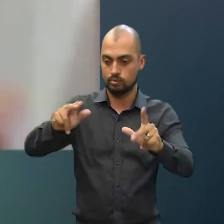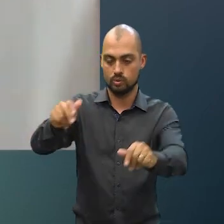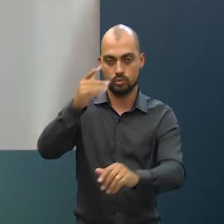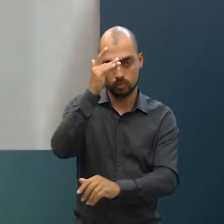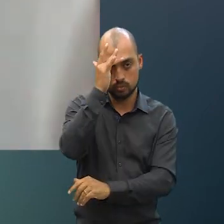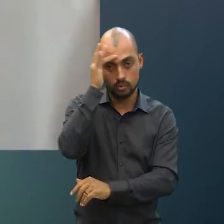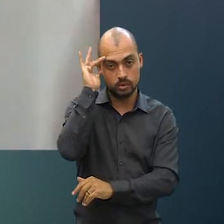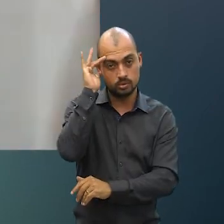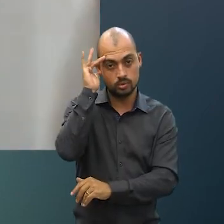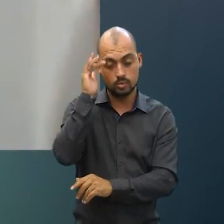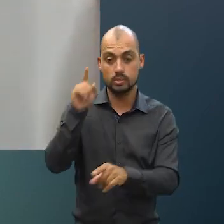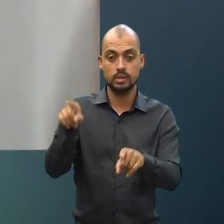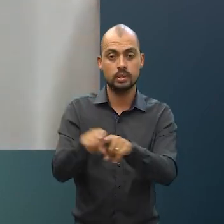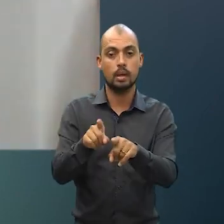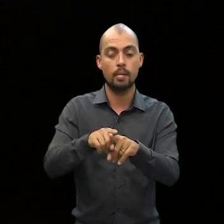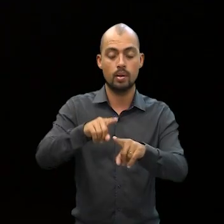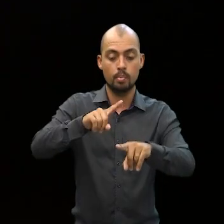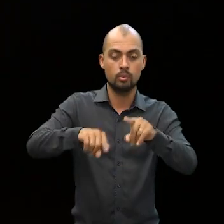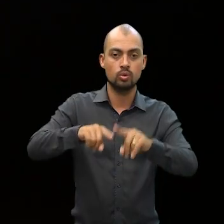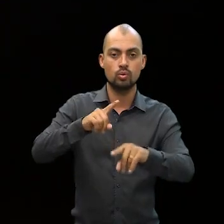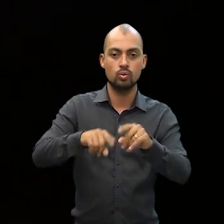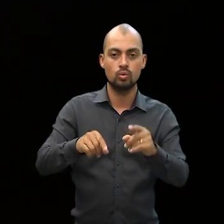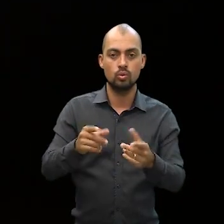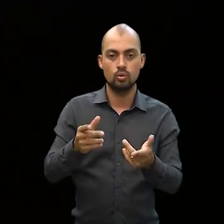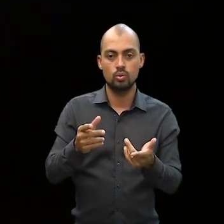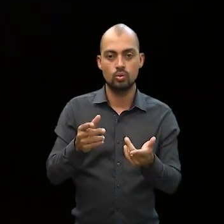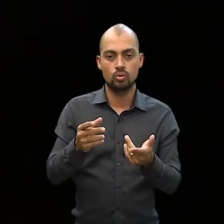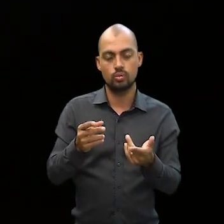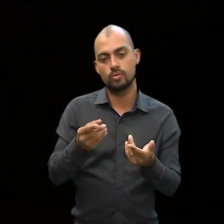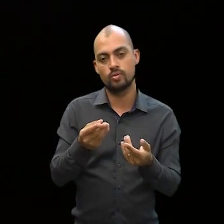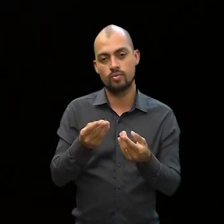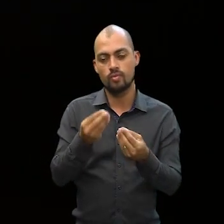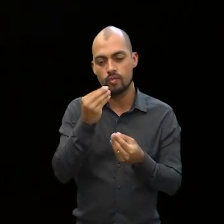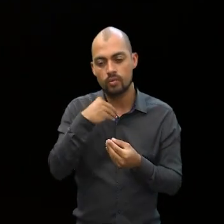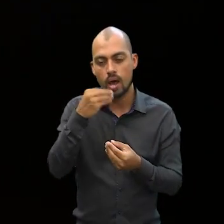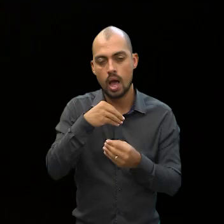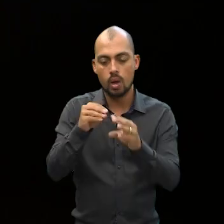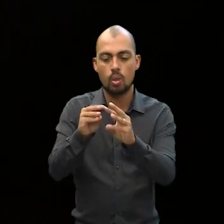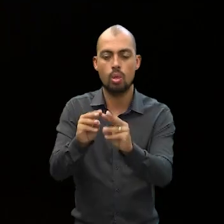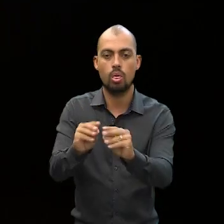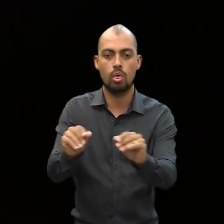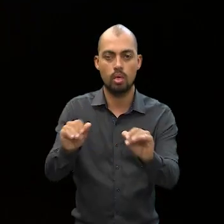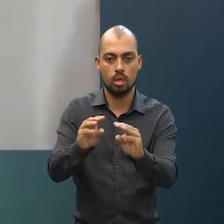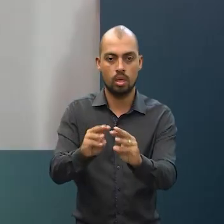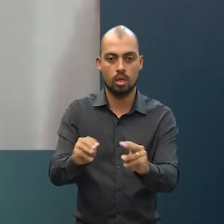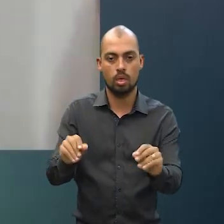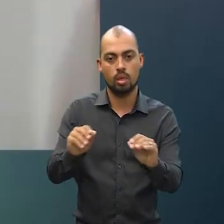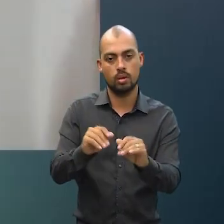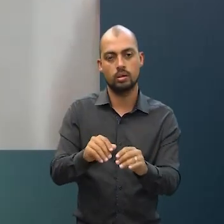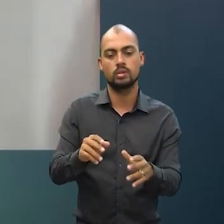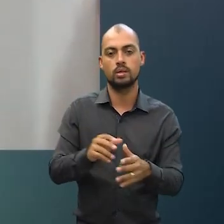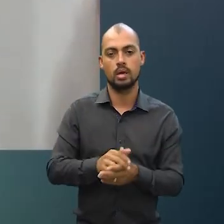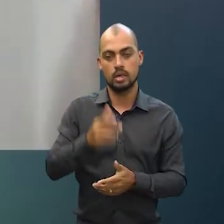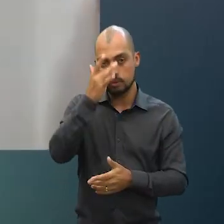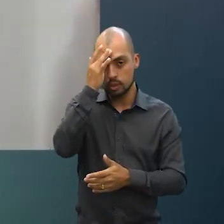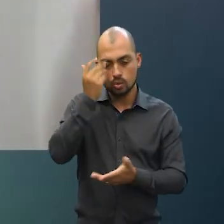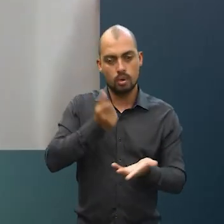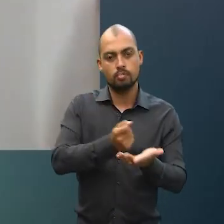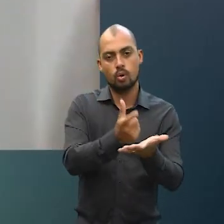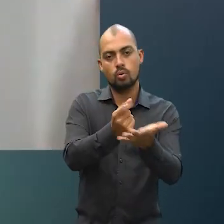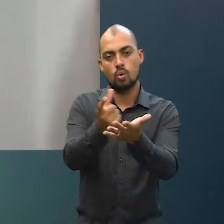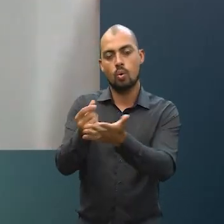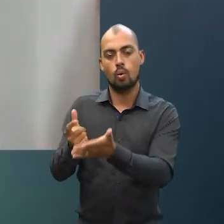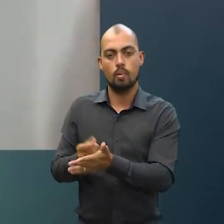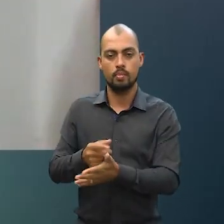né? E por ser um produto assim, né, mais perecível, ele realmente ele tem uma escala, um consumo assim